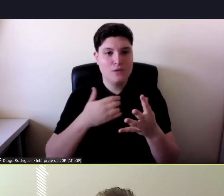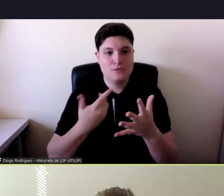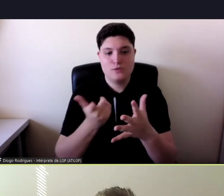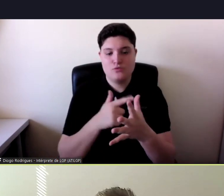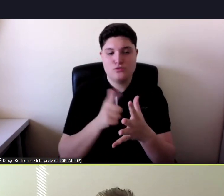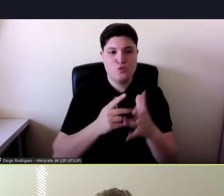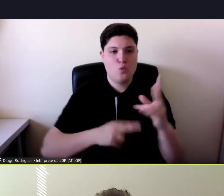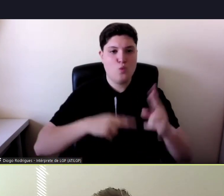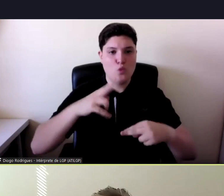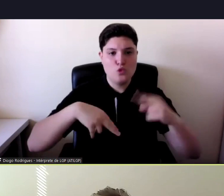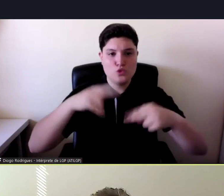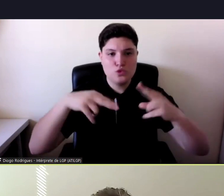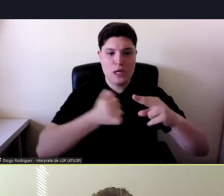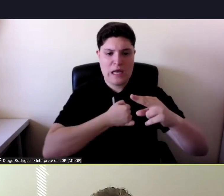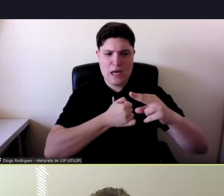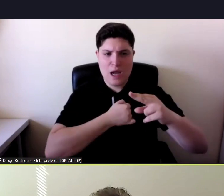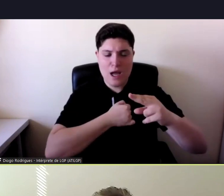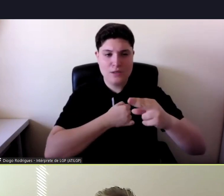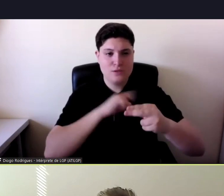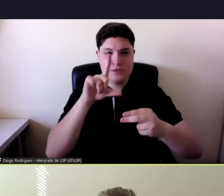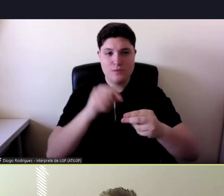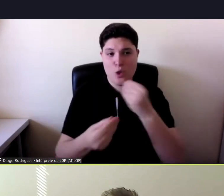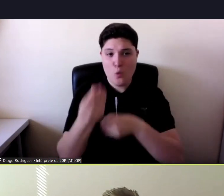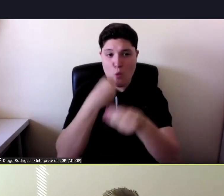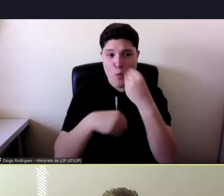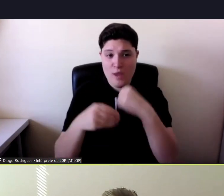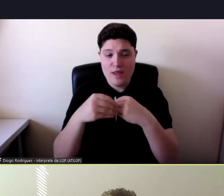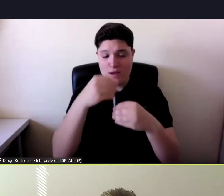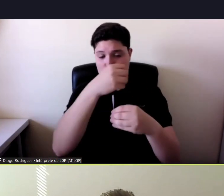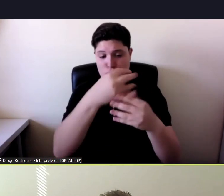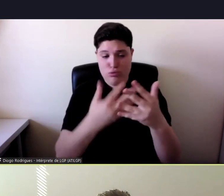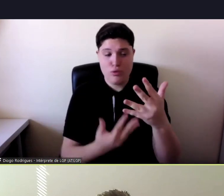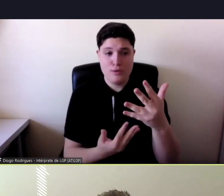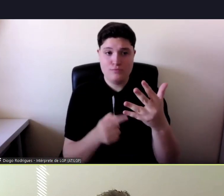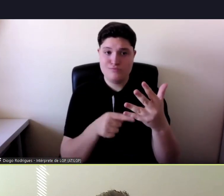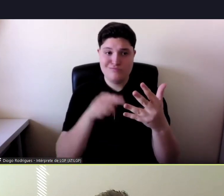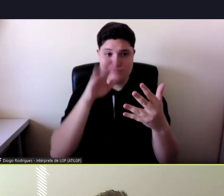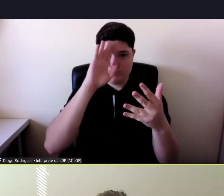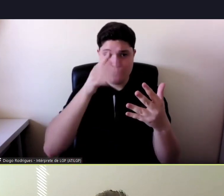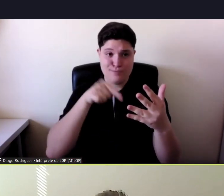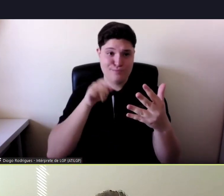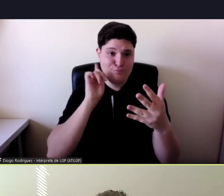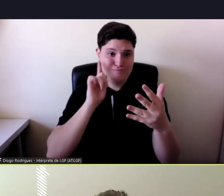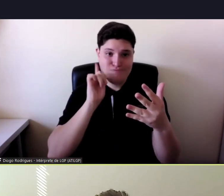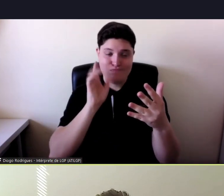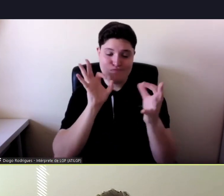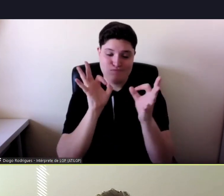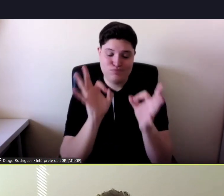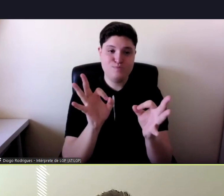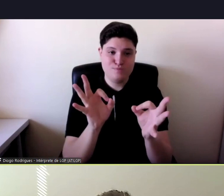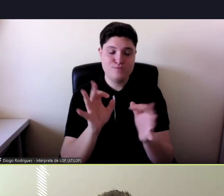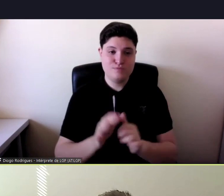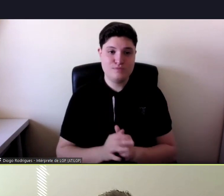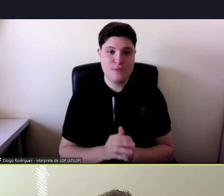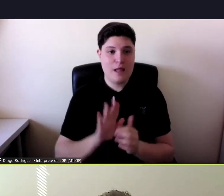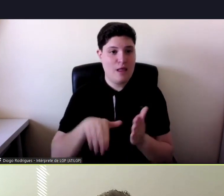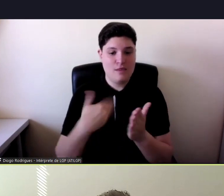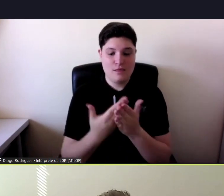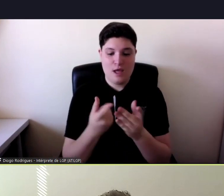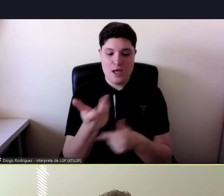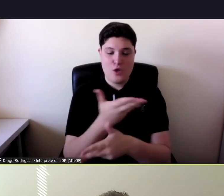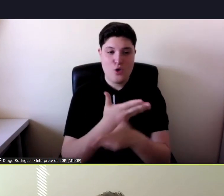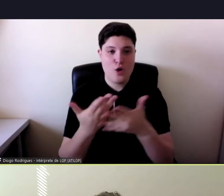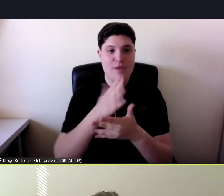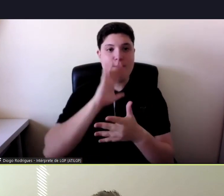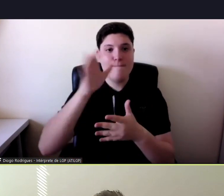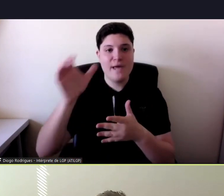construção civil e a cadeia alimentar são fatores realmente muito importantes naquilo que é a economia circular,